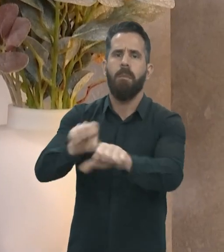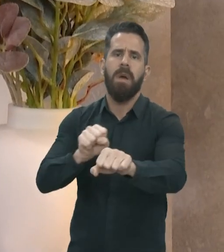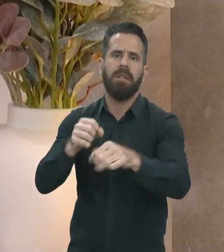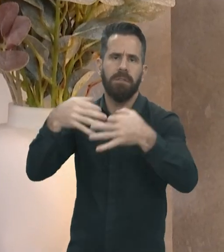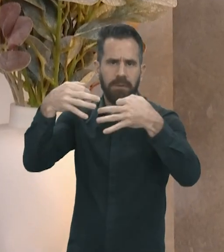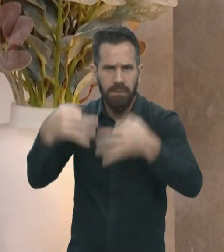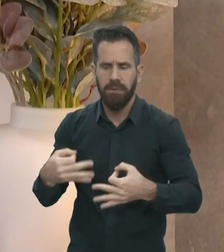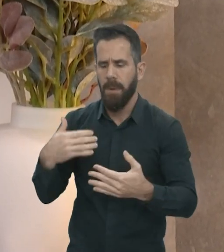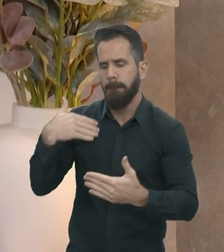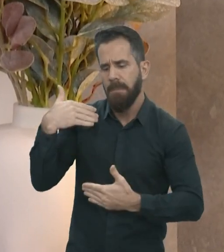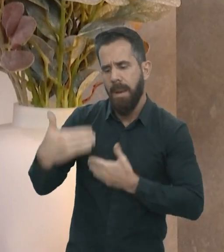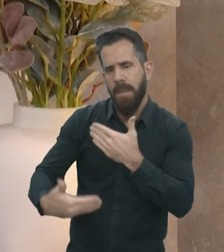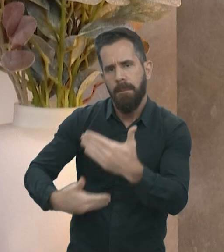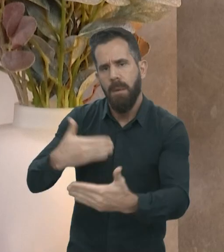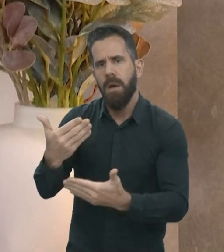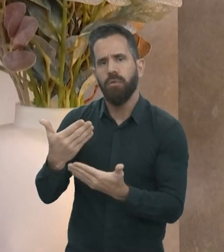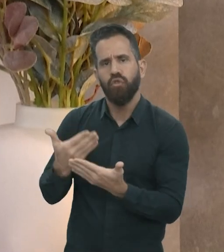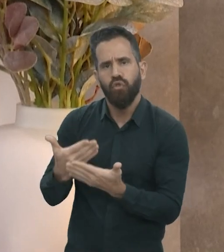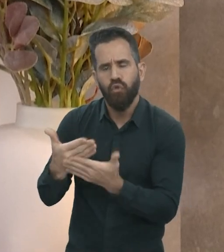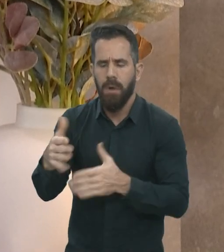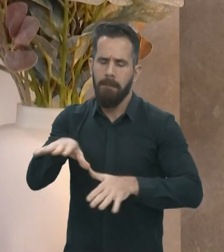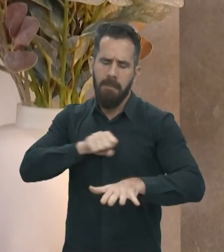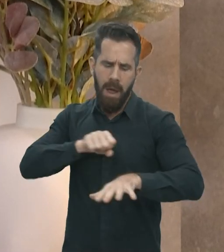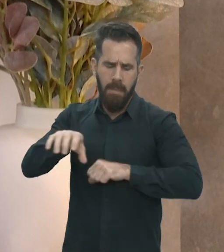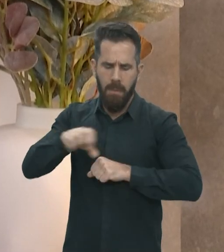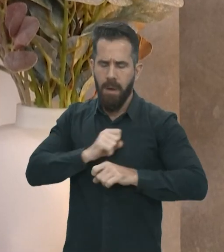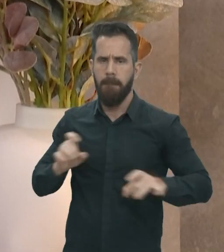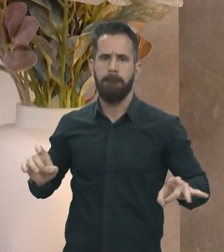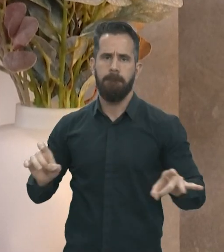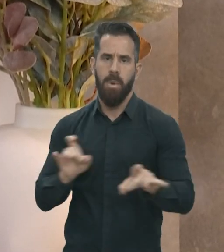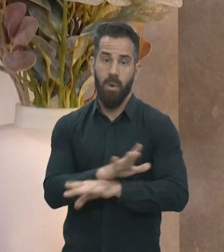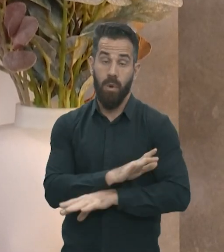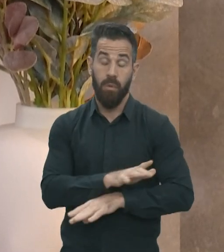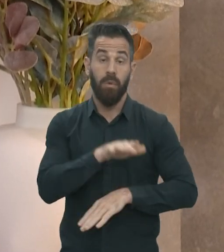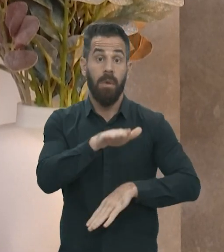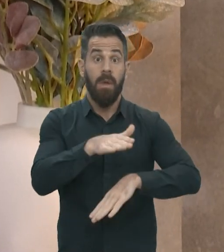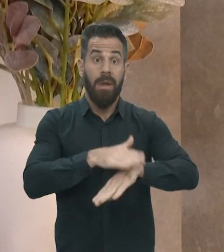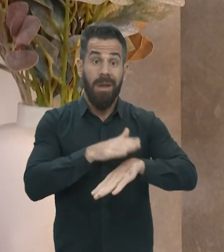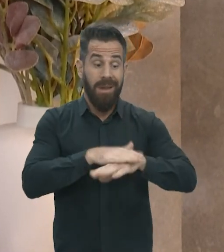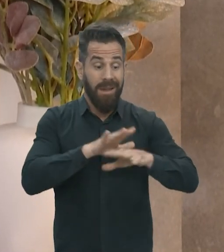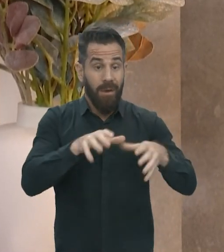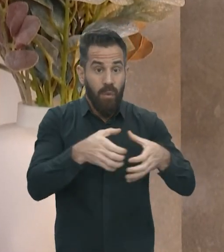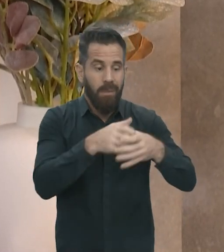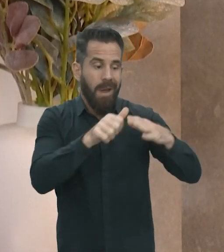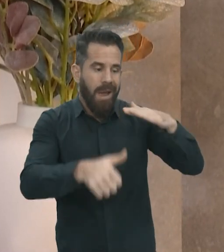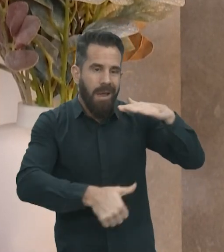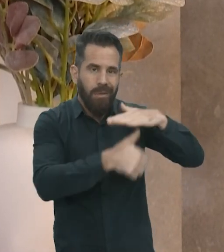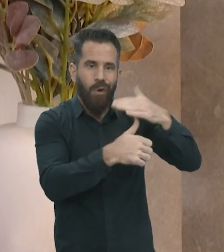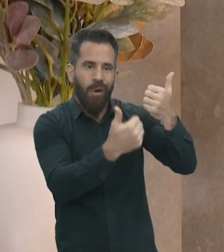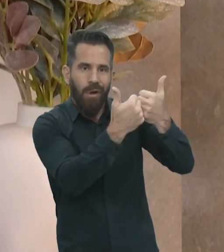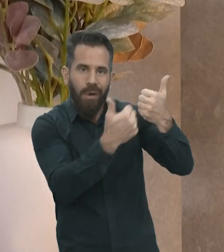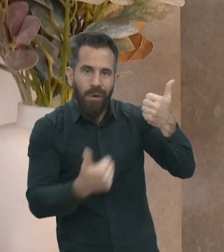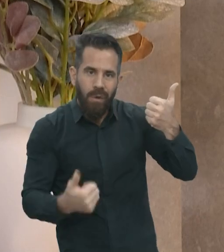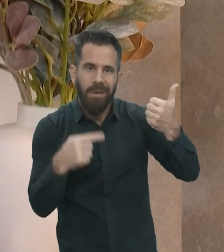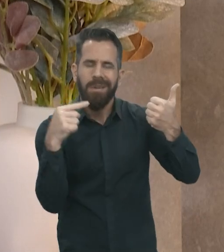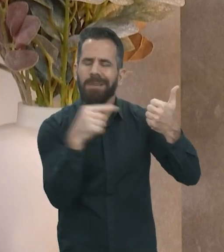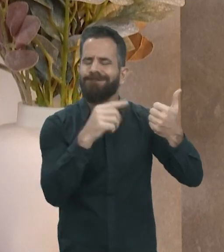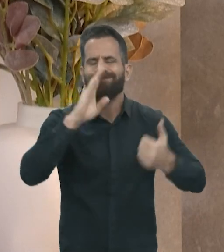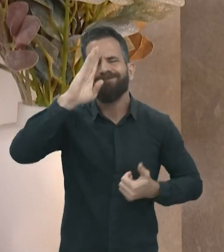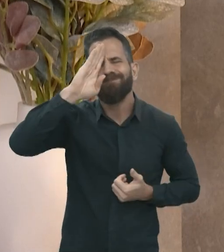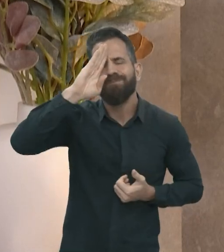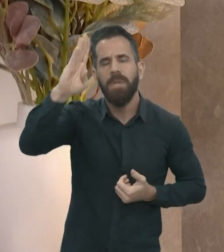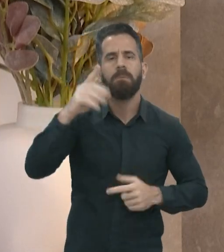a universidade e a reitoria, propriamente falando, ela tem um papel fundamental para promover esses espaços, para levar os